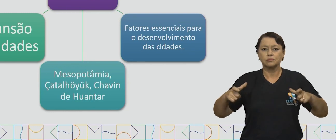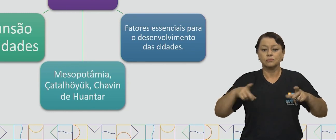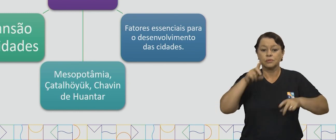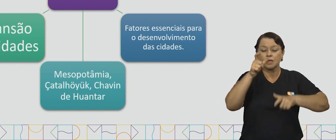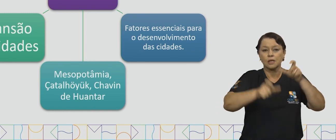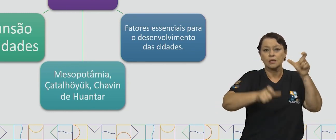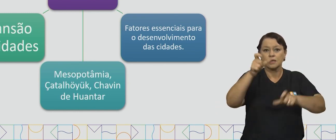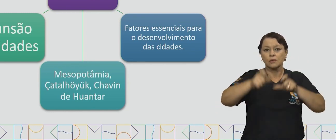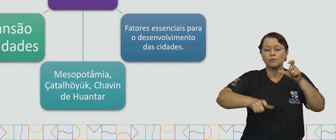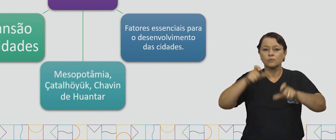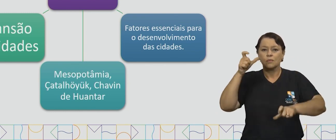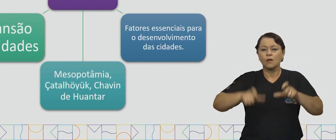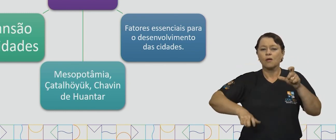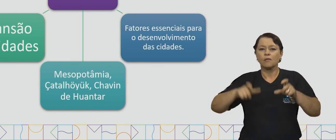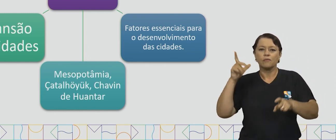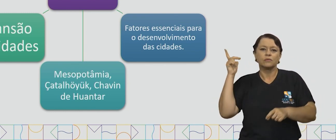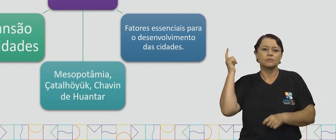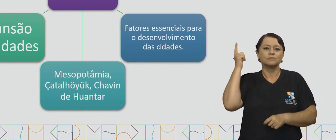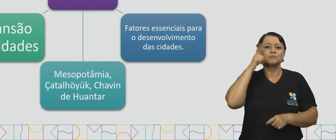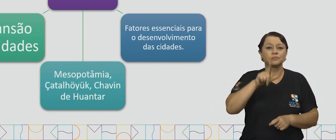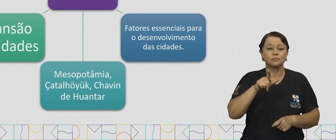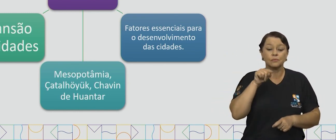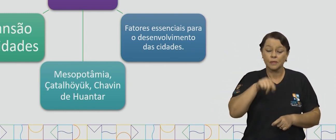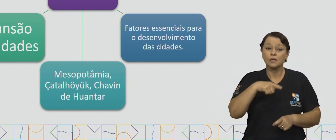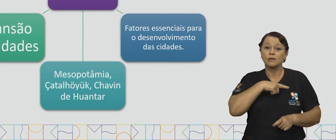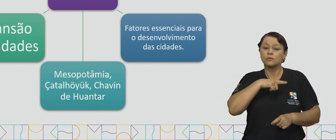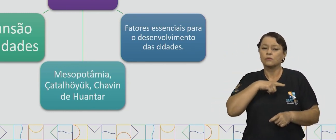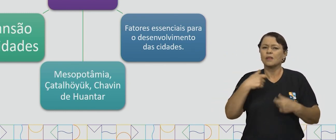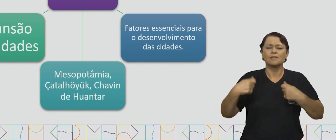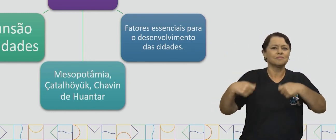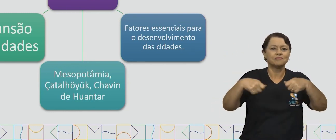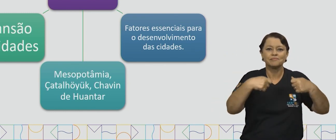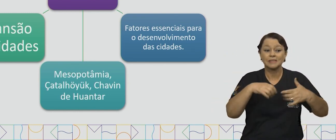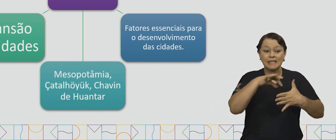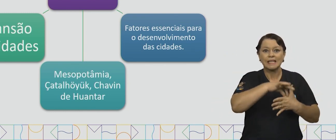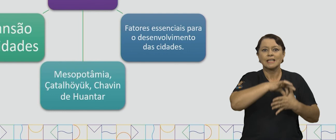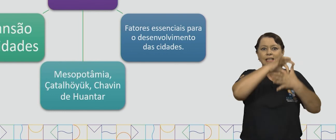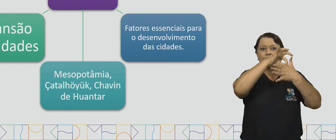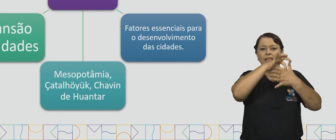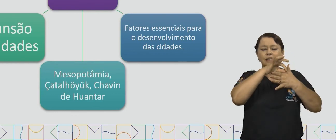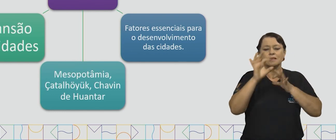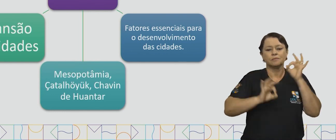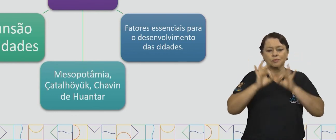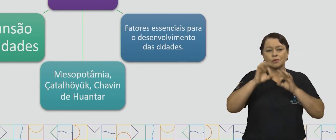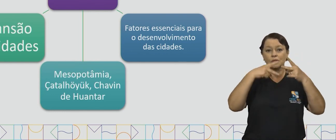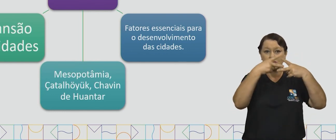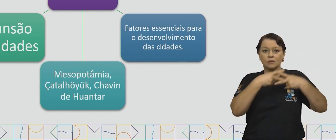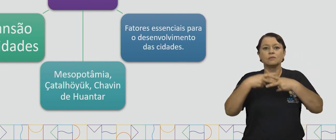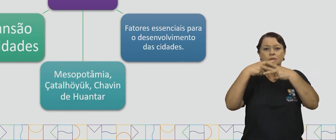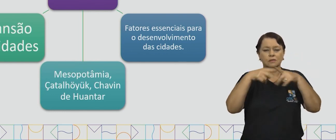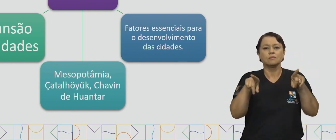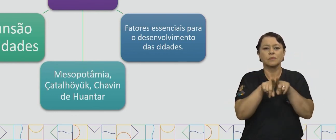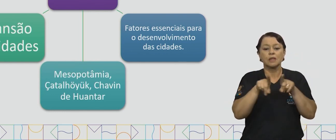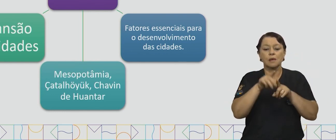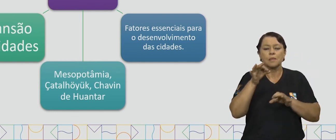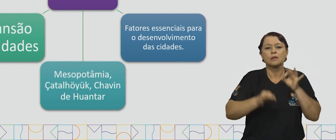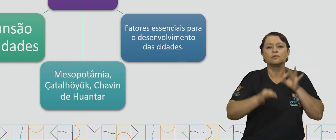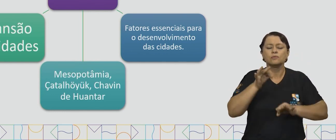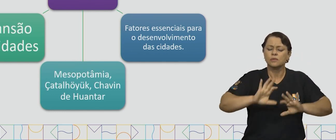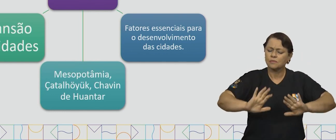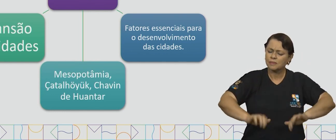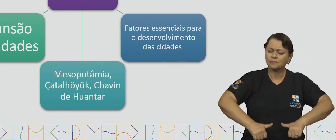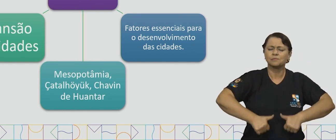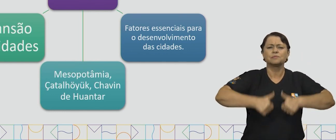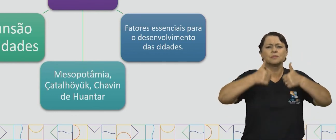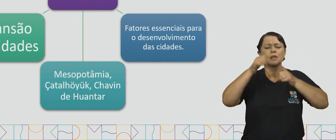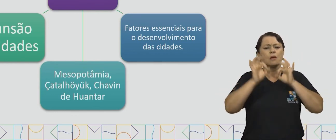sendo conquistados. Isso gerou a necessidade de lideranças, organização administrativa e jurídica para uma